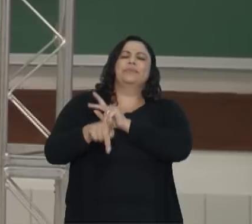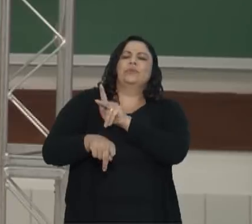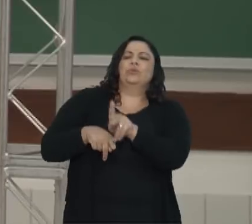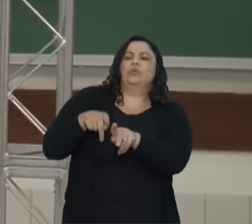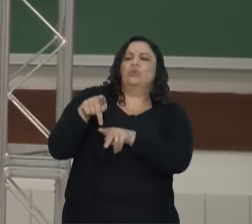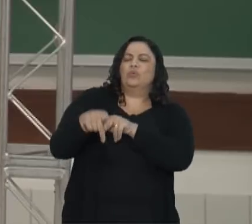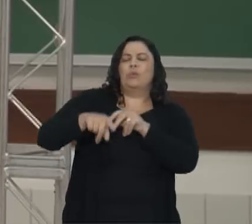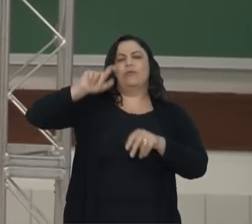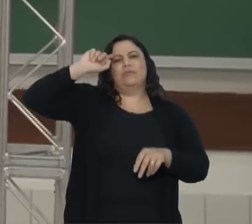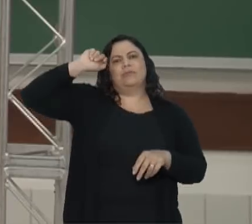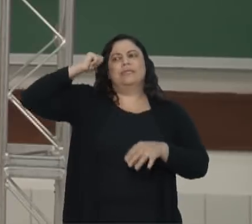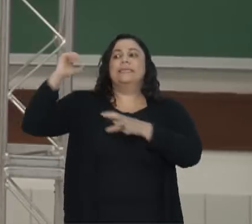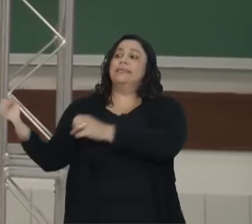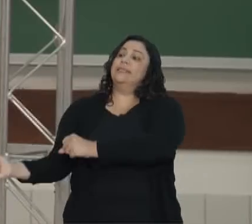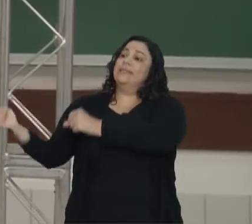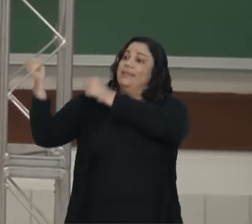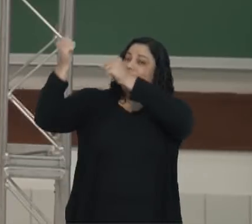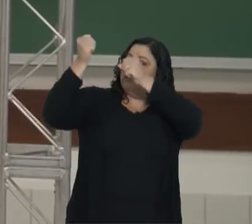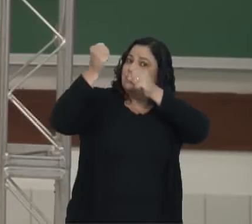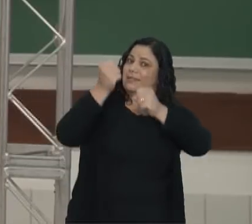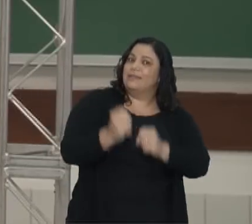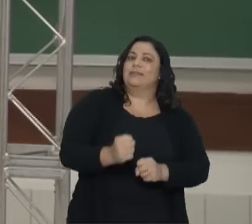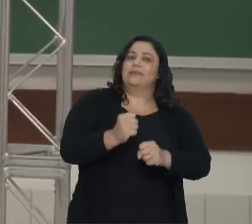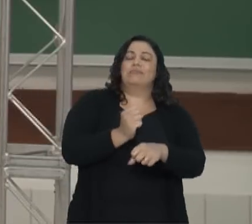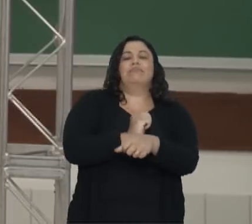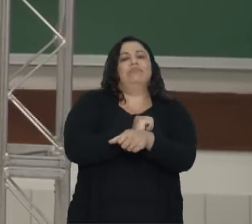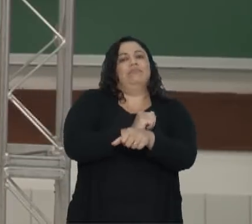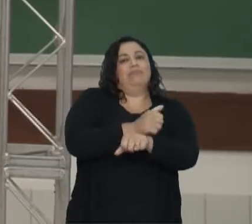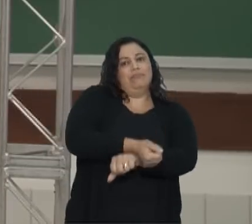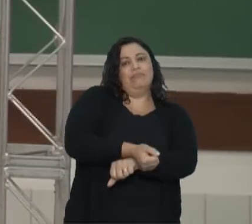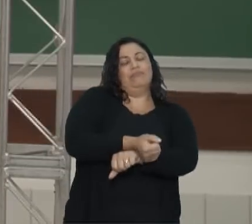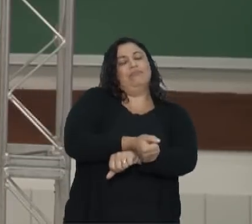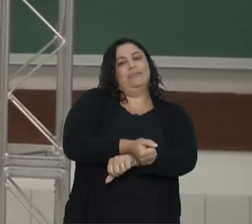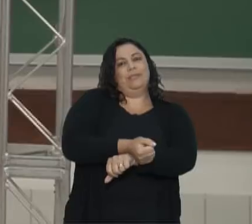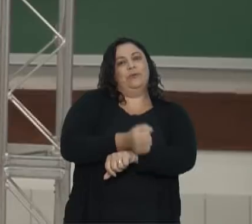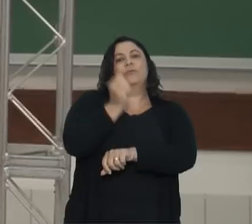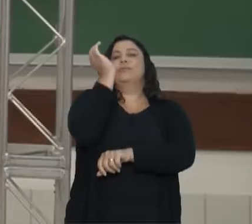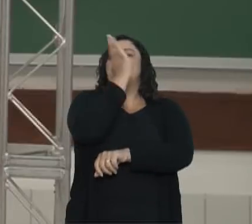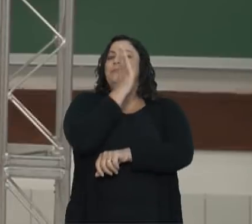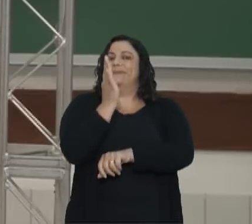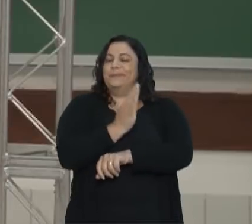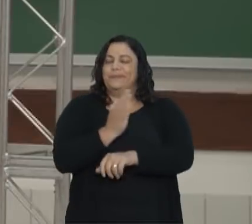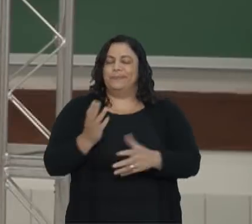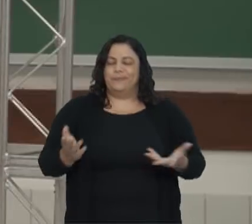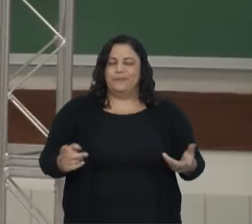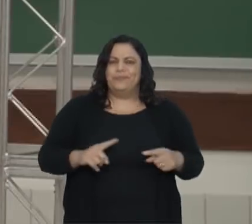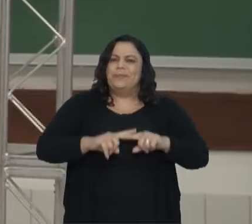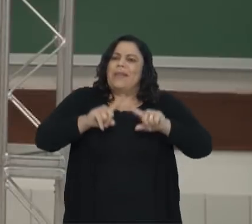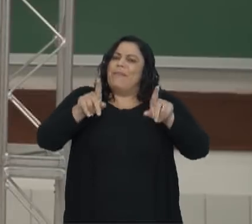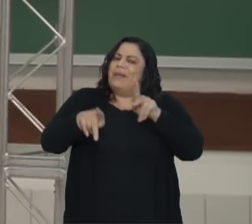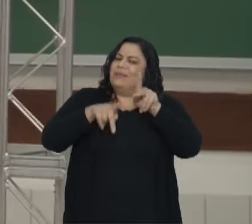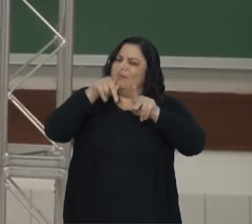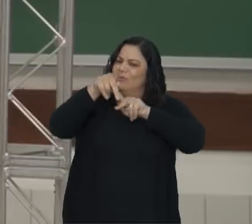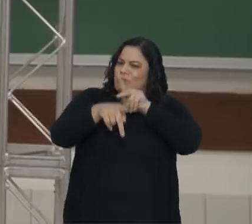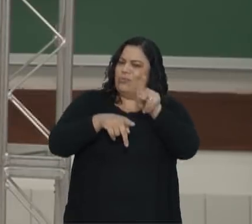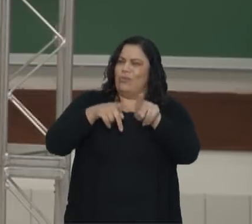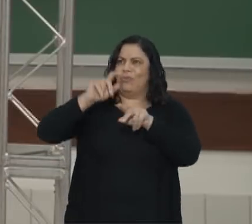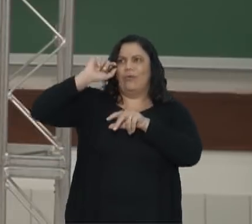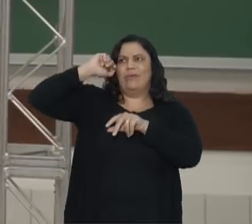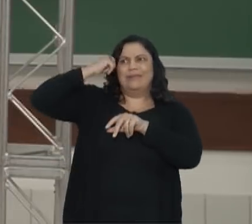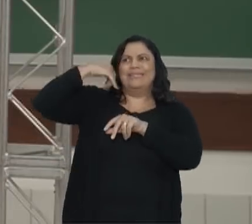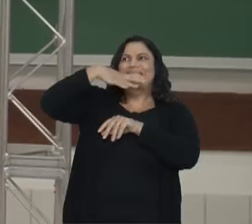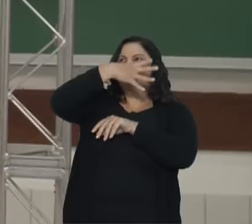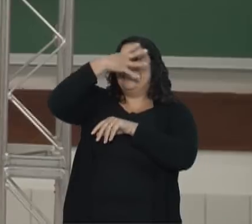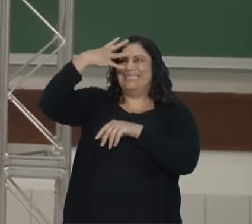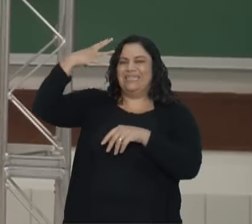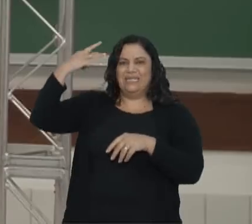africanos trazidos como escravos para o Brasil. Isso não quer dizer que eles esqueceram completamente a sua cultura original, que era